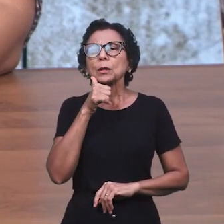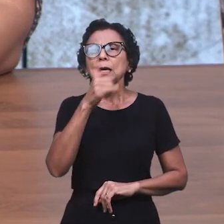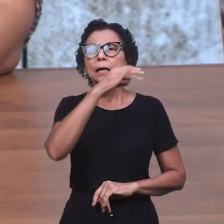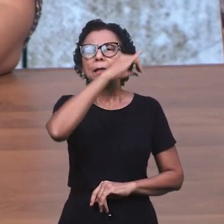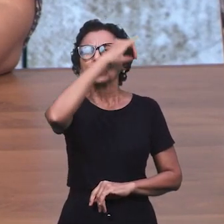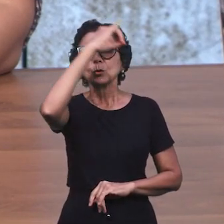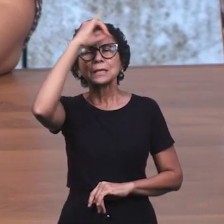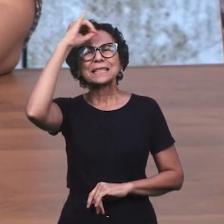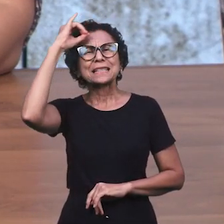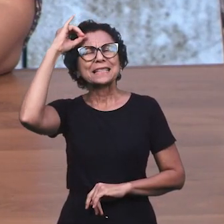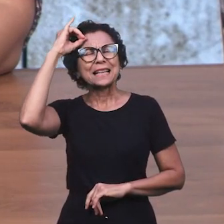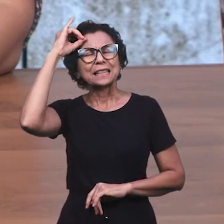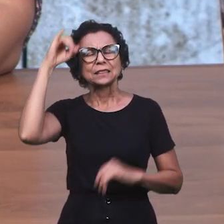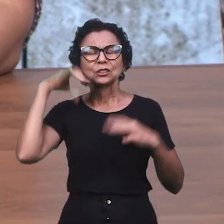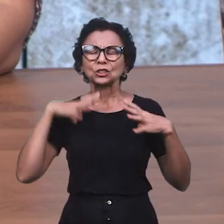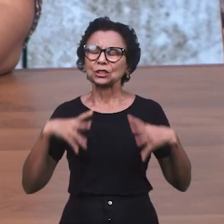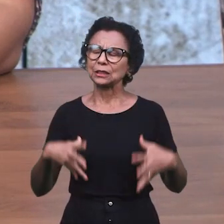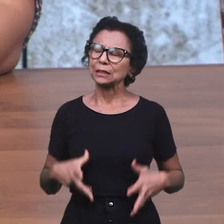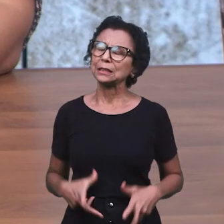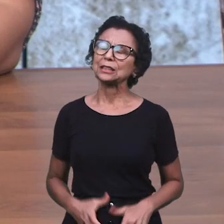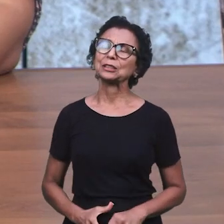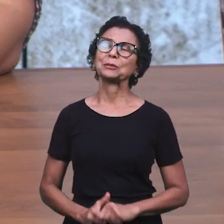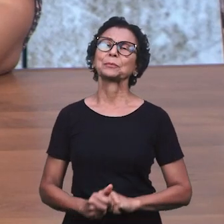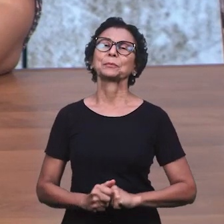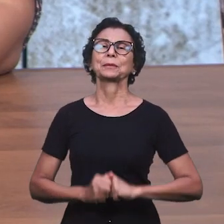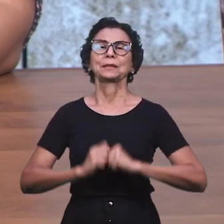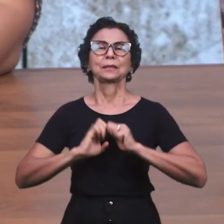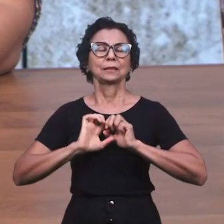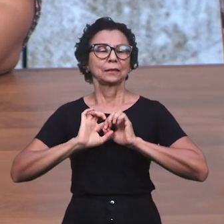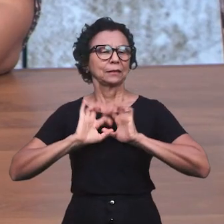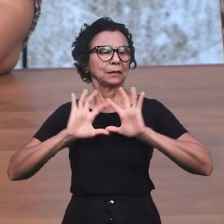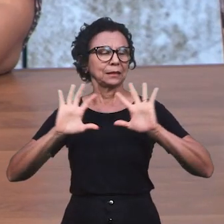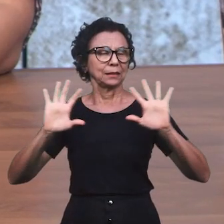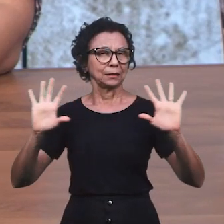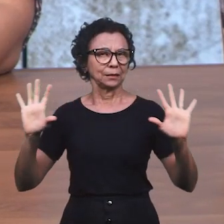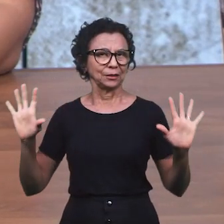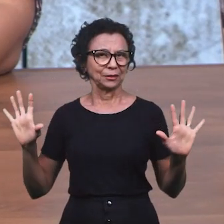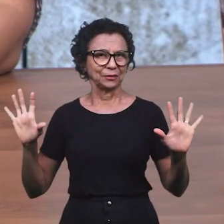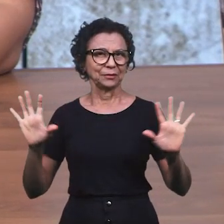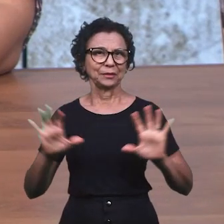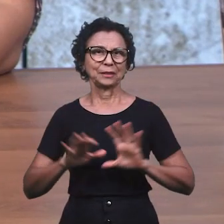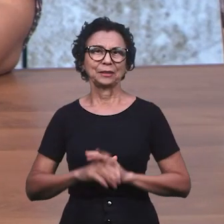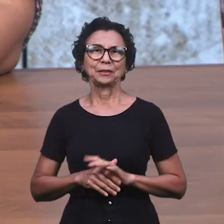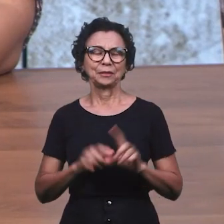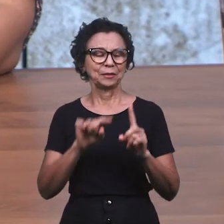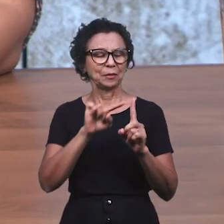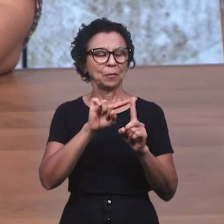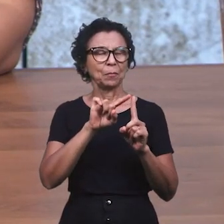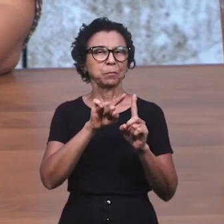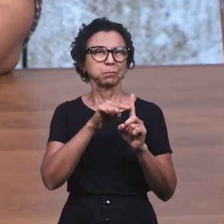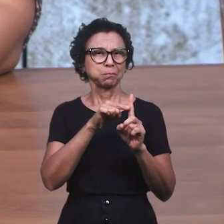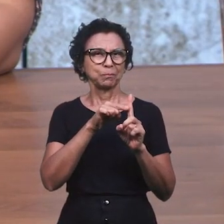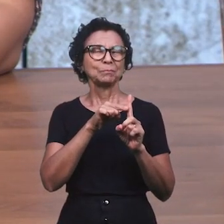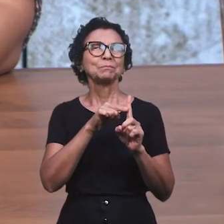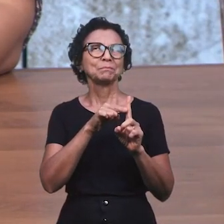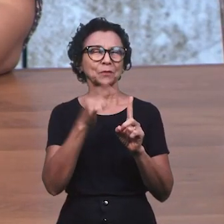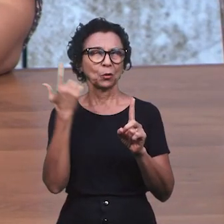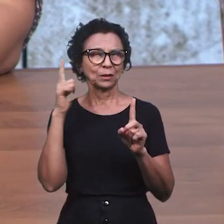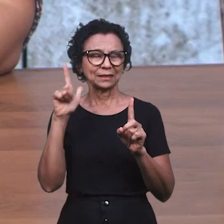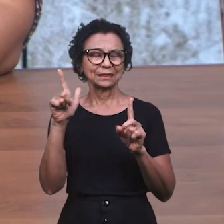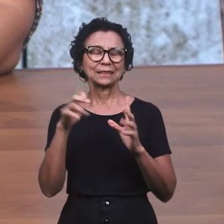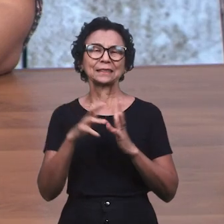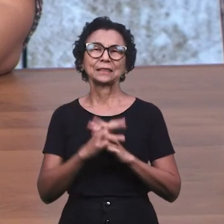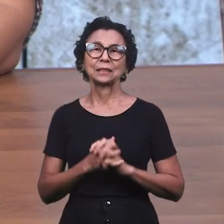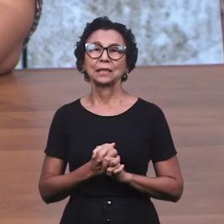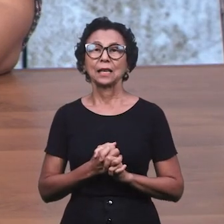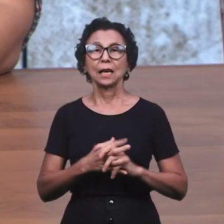mas estiver limpa, então será livre e conceberá semente. Esta é a lei dos